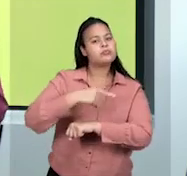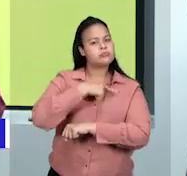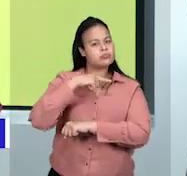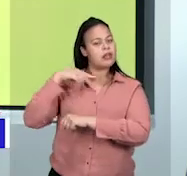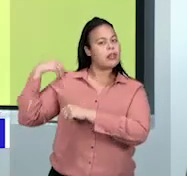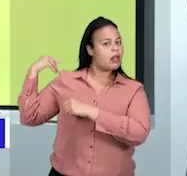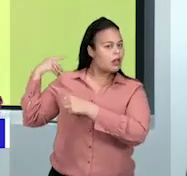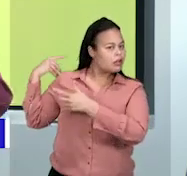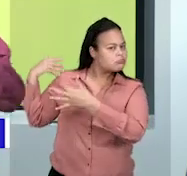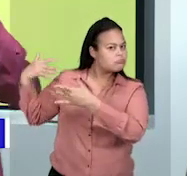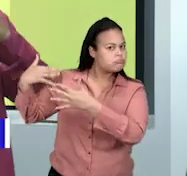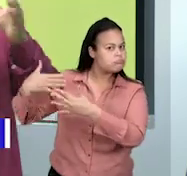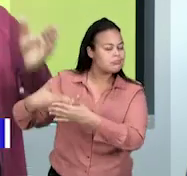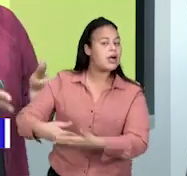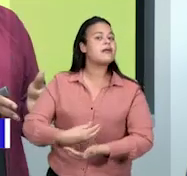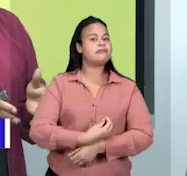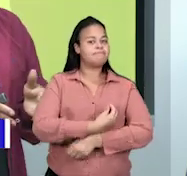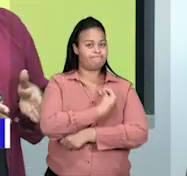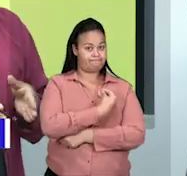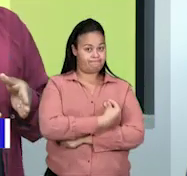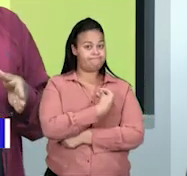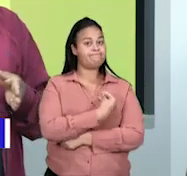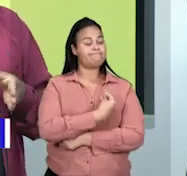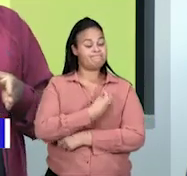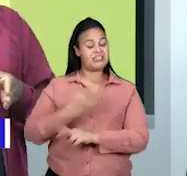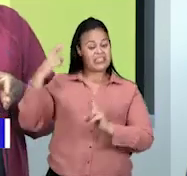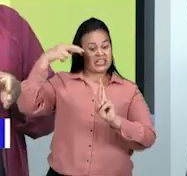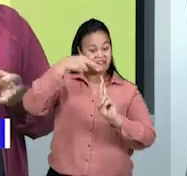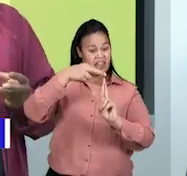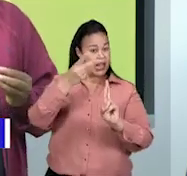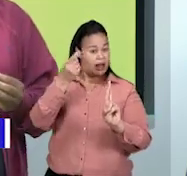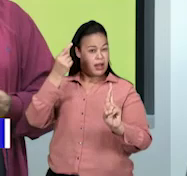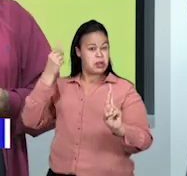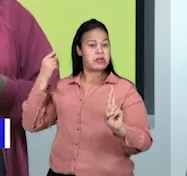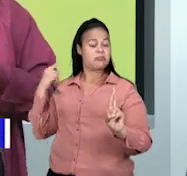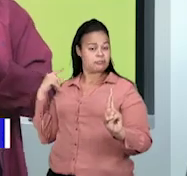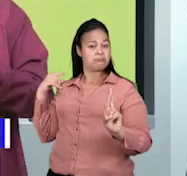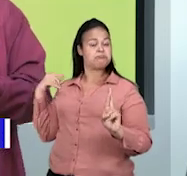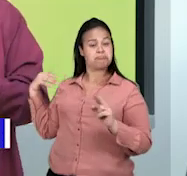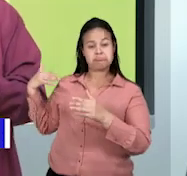ainda vivemos muito dos referenciais antigos.